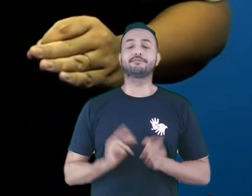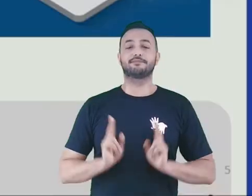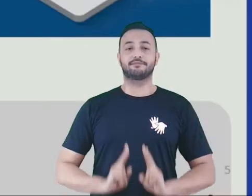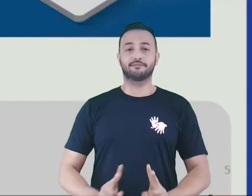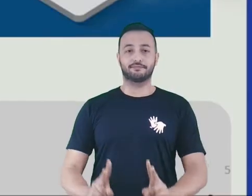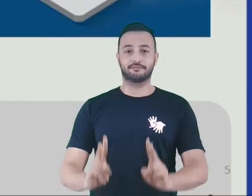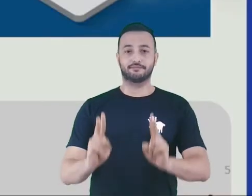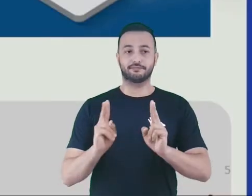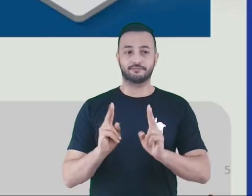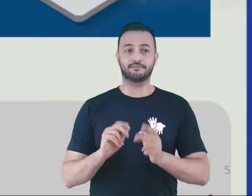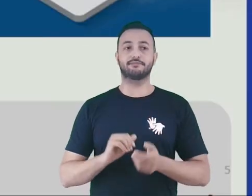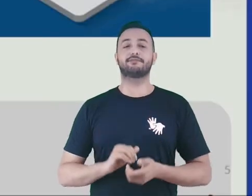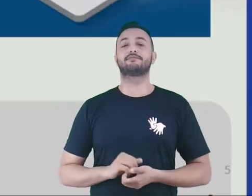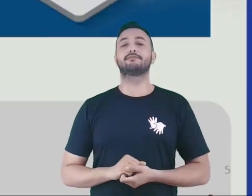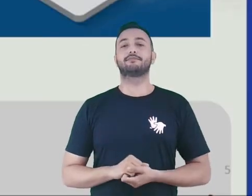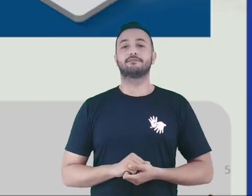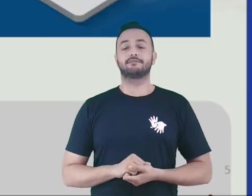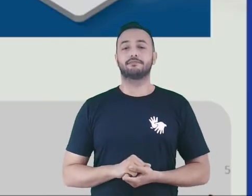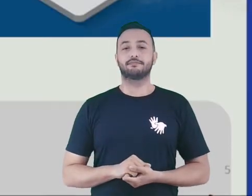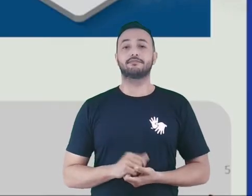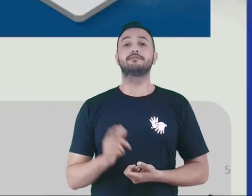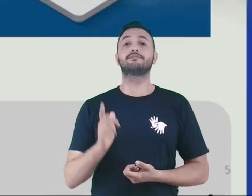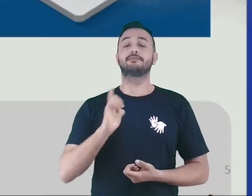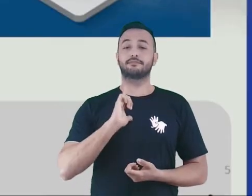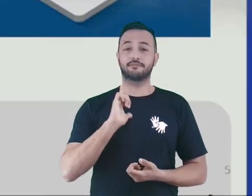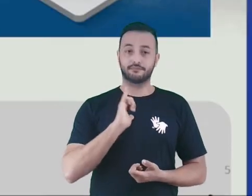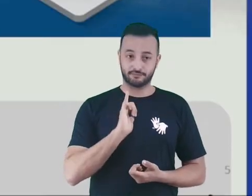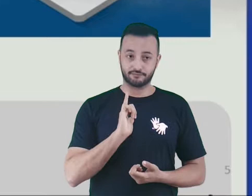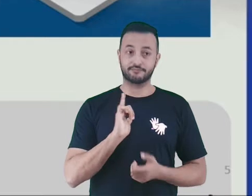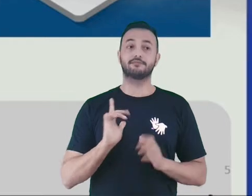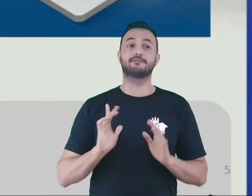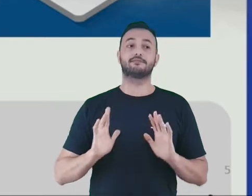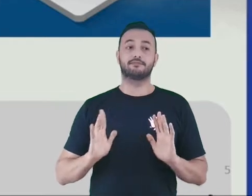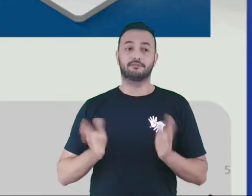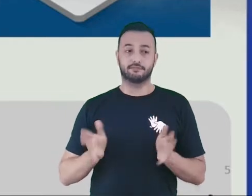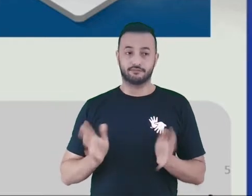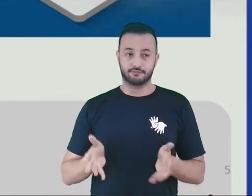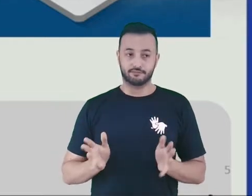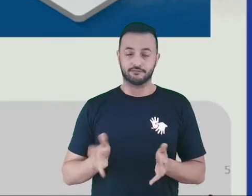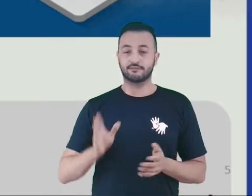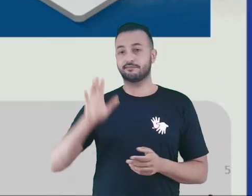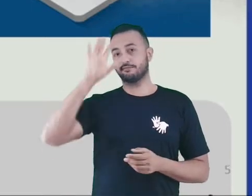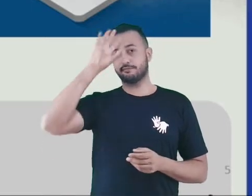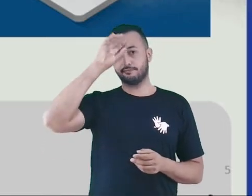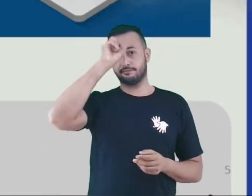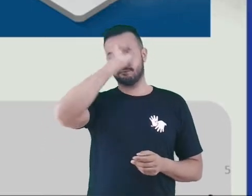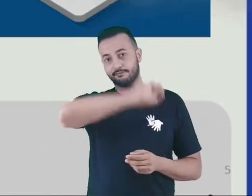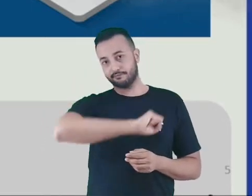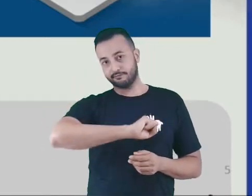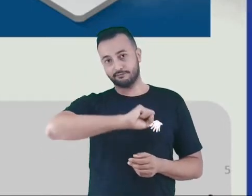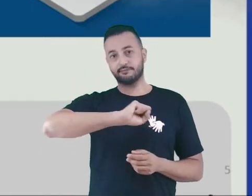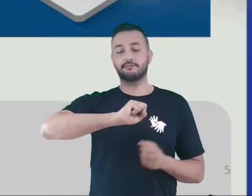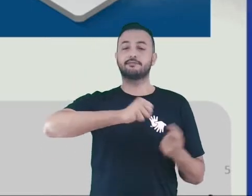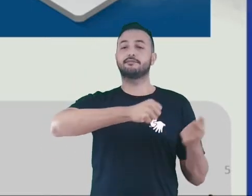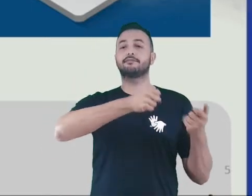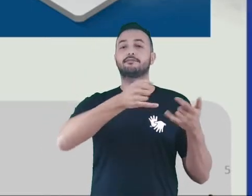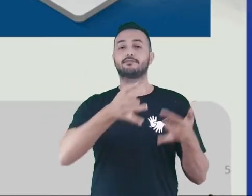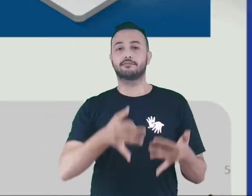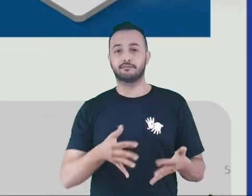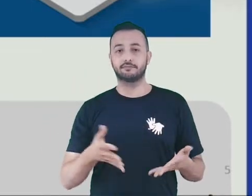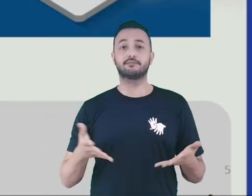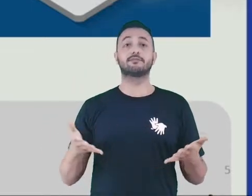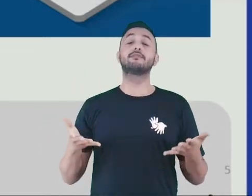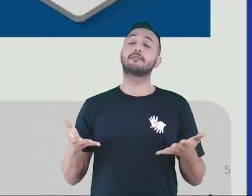Prosseguindo com o nosso conteúdo, temos que já conseguimos compreender a definição. E